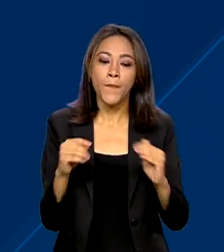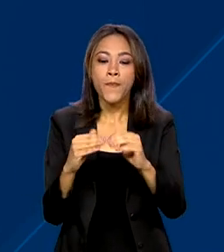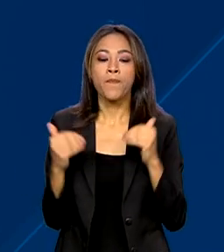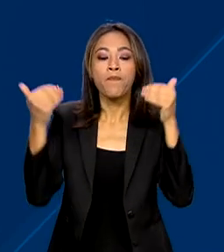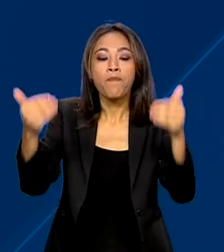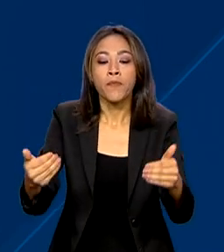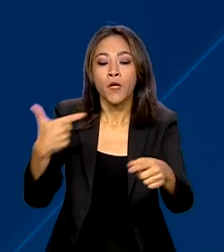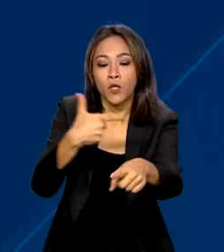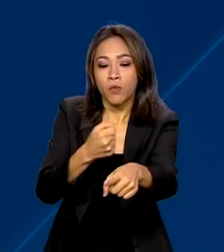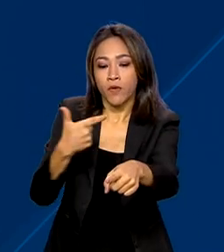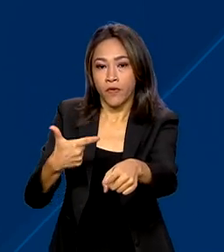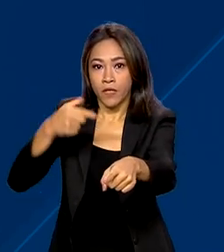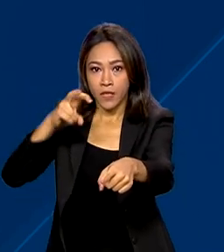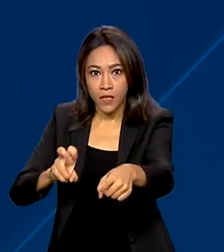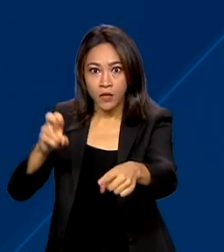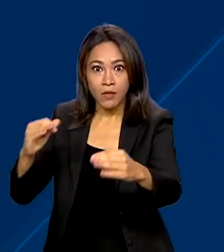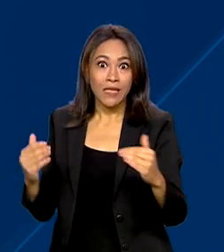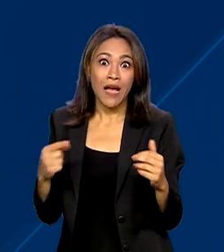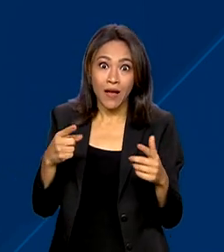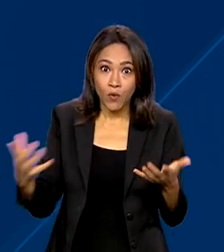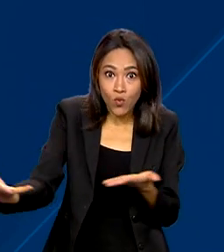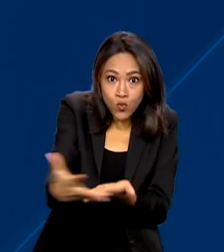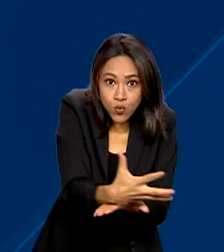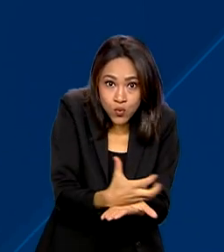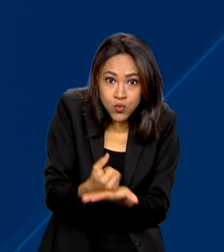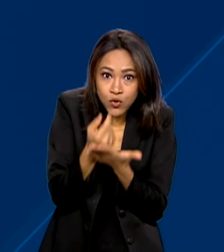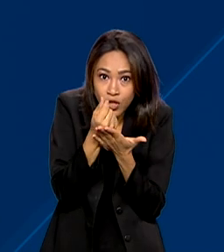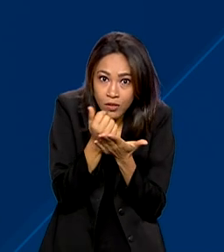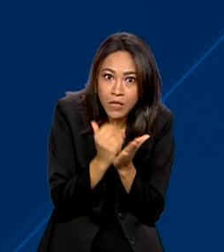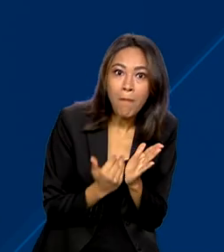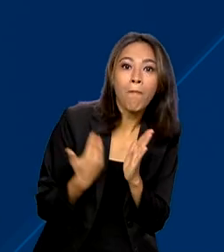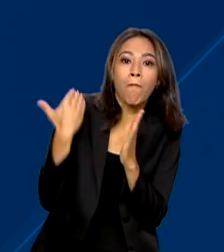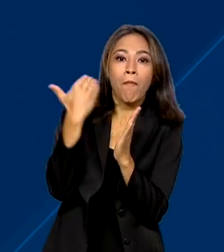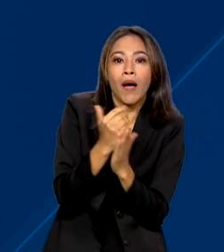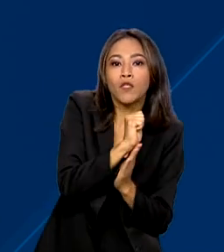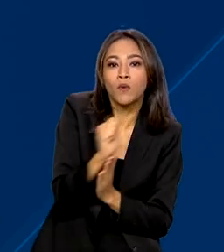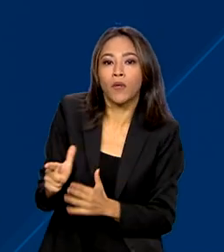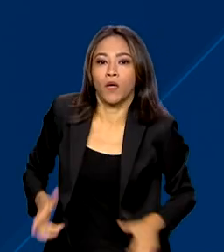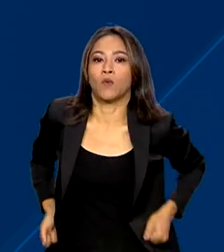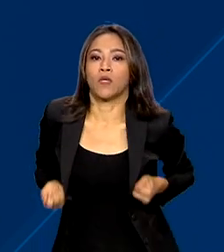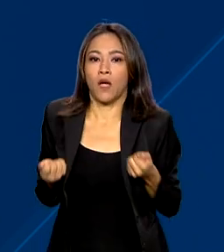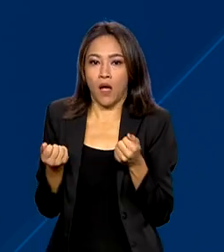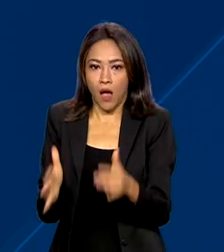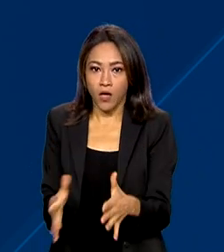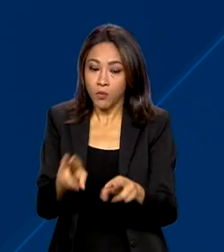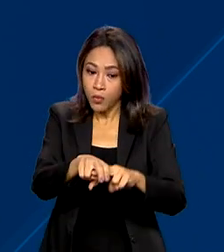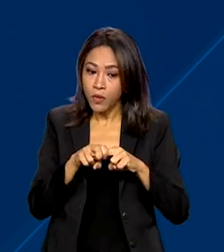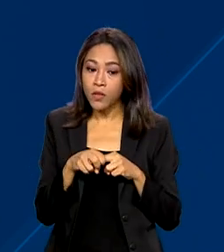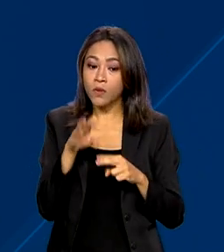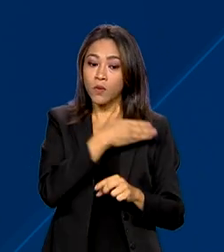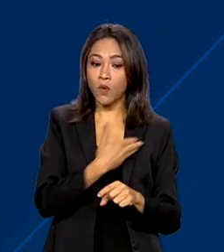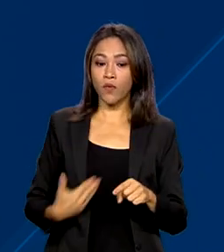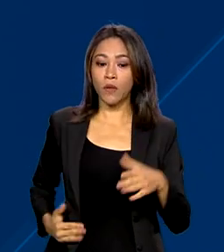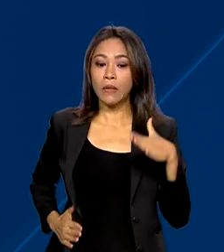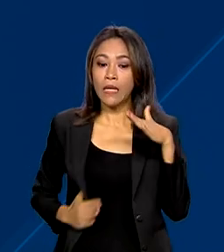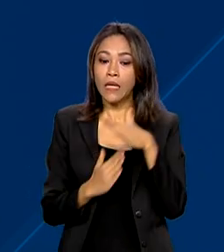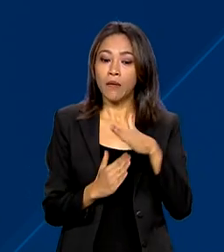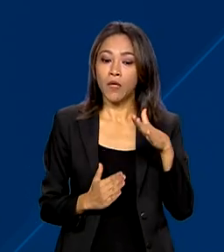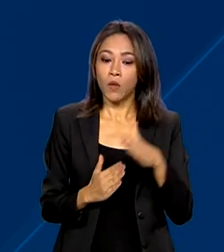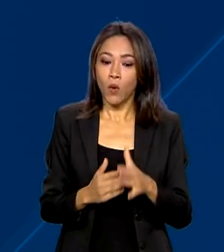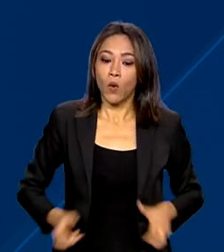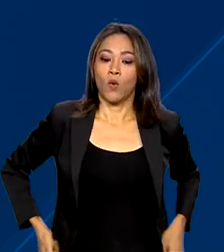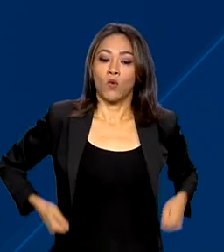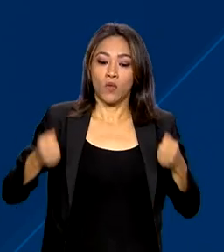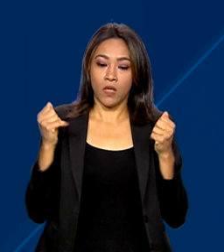é que as receitas sejam maiores do que os gastos para alcançar essa meta o governo limitou o crescimento dos gastos em